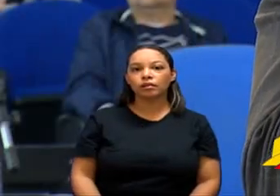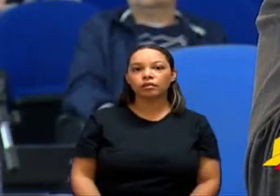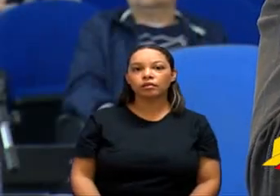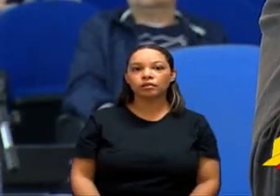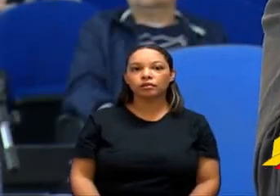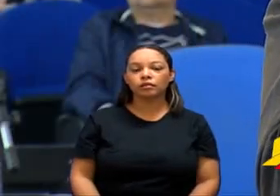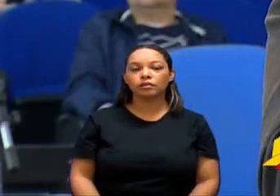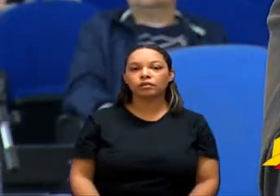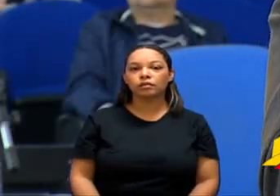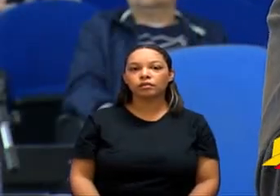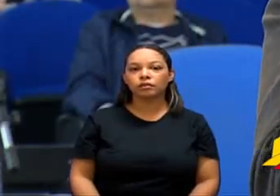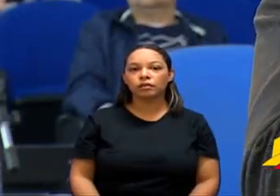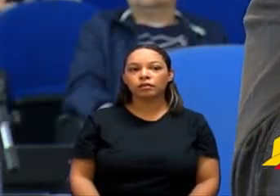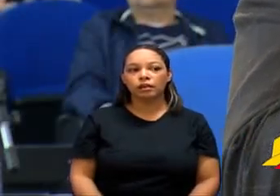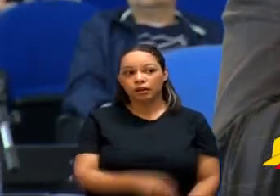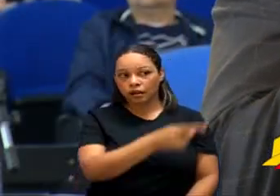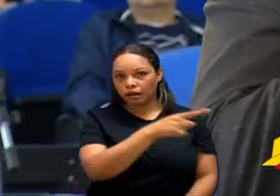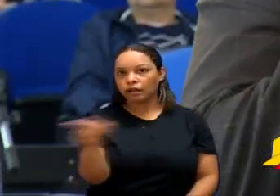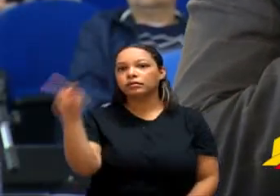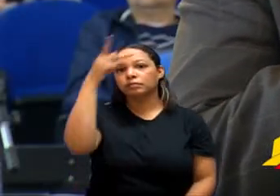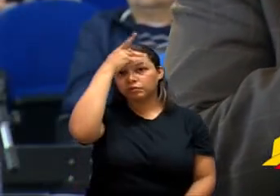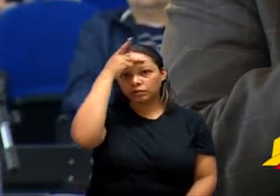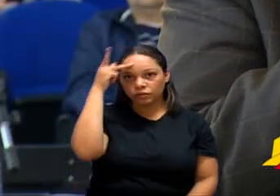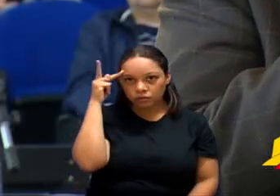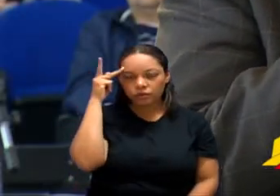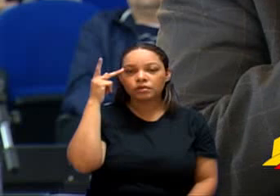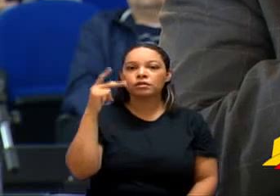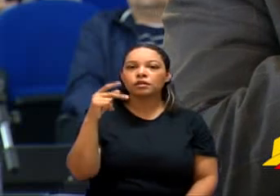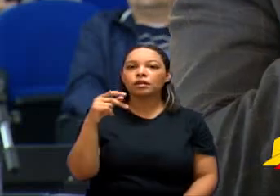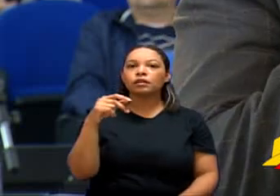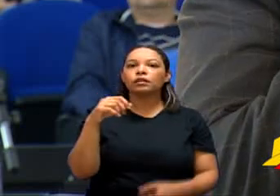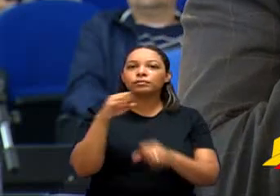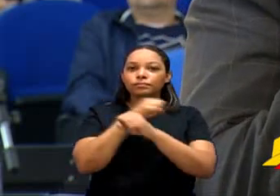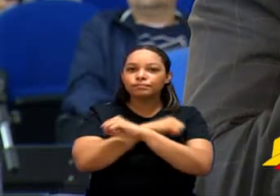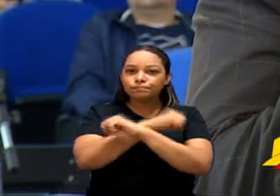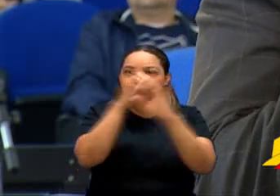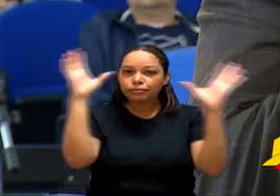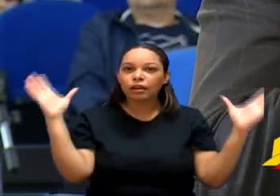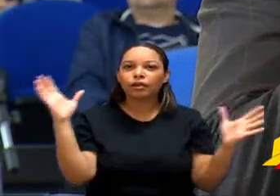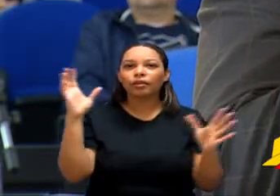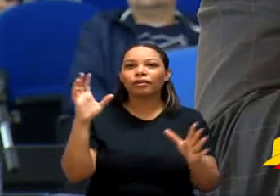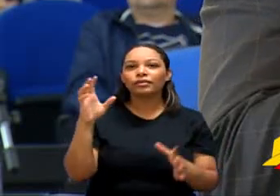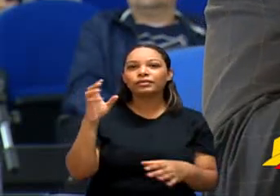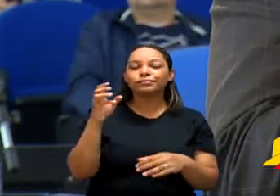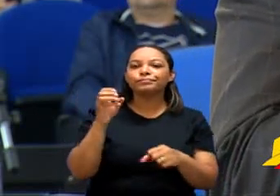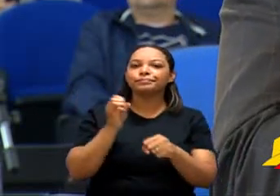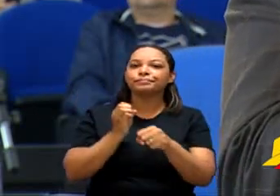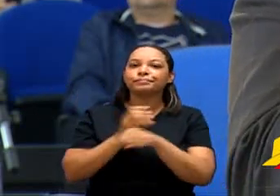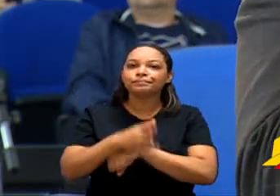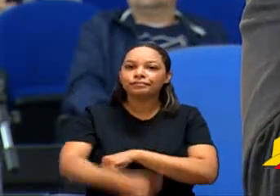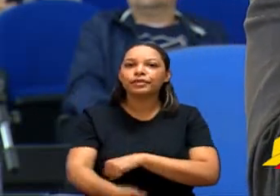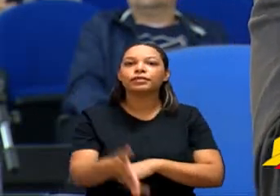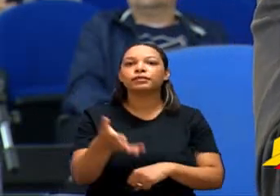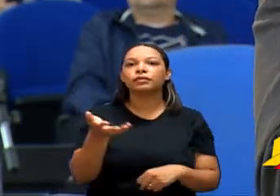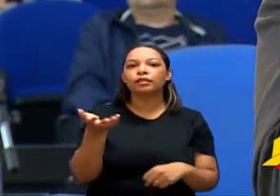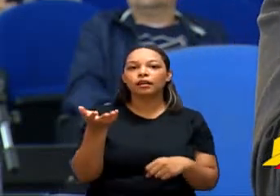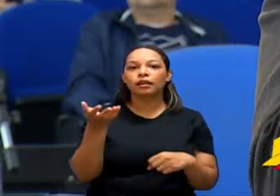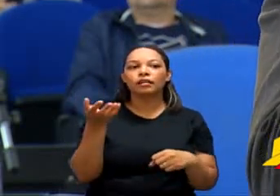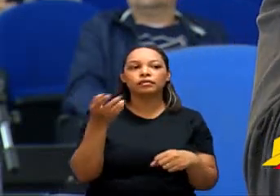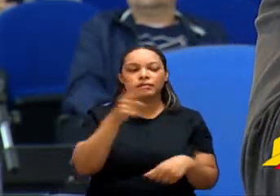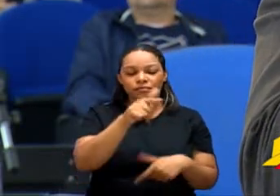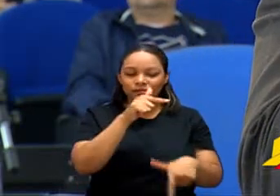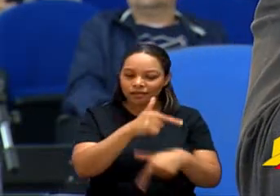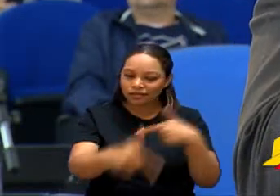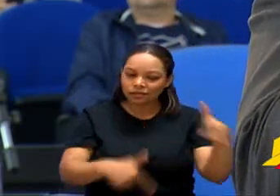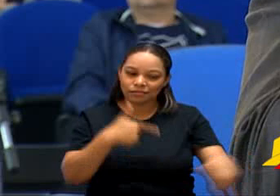para que essas pessoas que ali estão, que acordam 2 horas da manhã, 3 horas da manhã, para estarem lá, limpam a